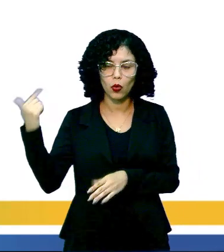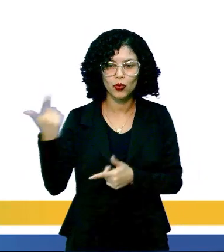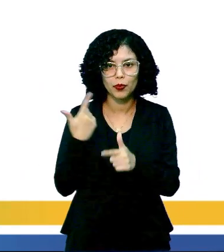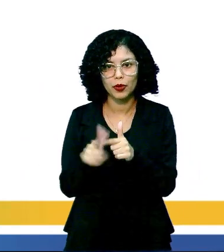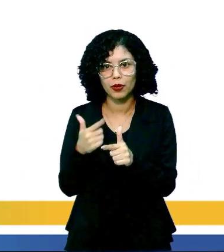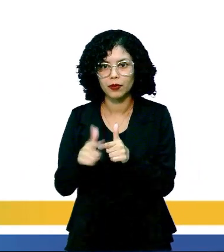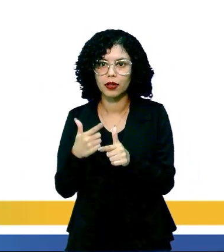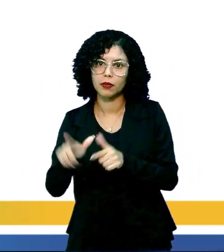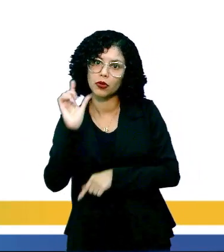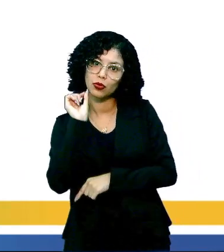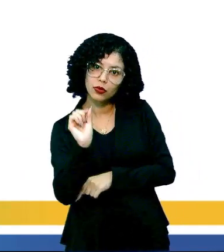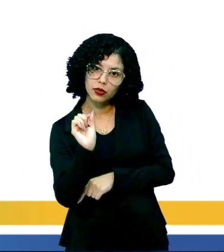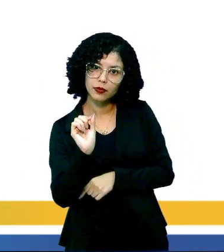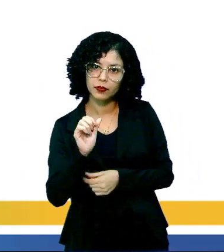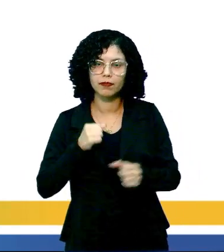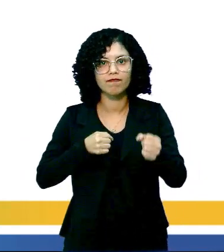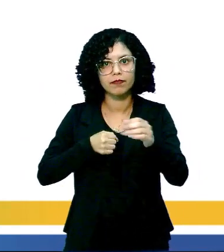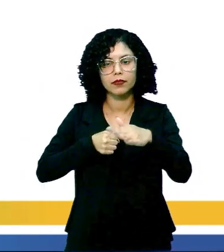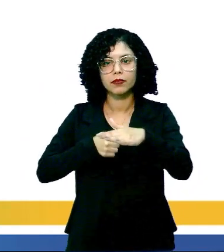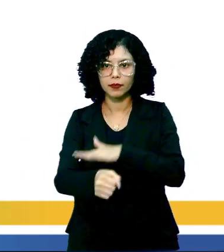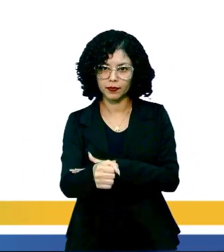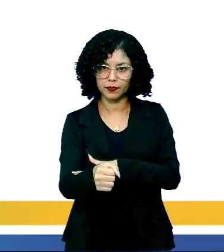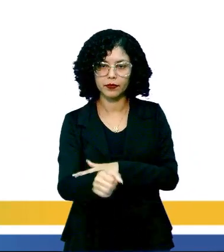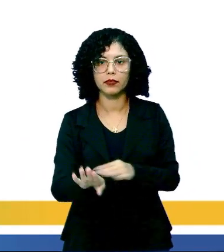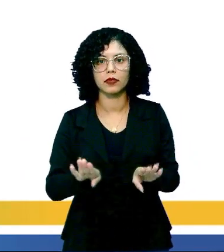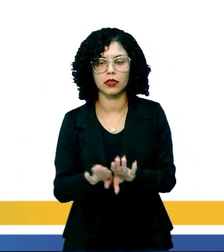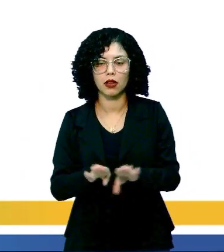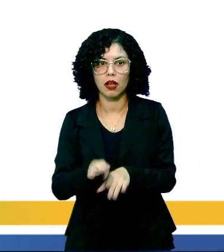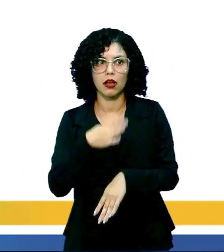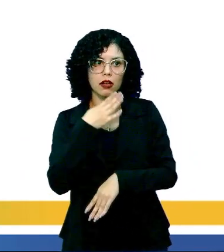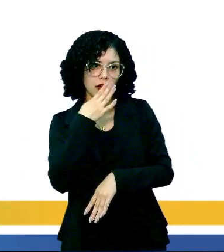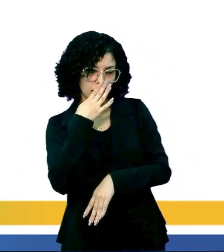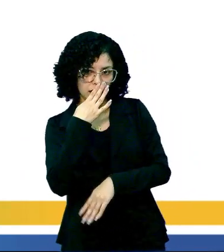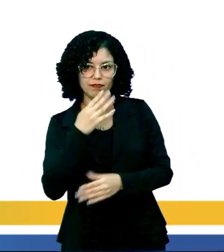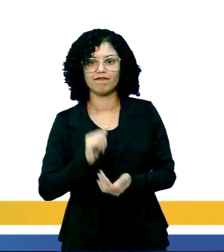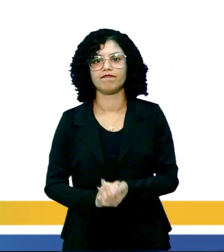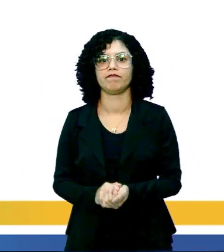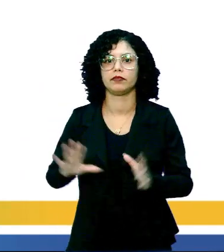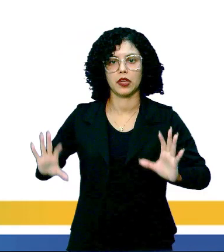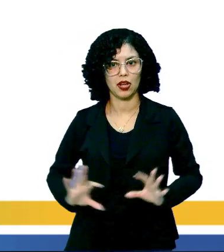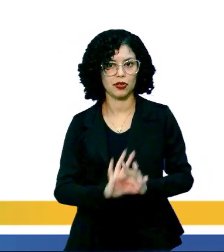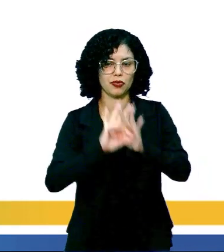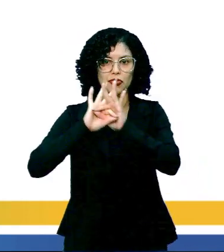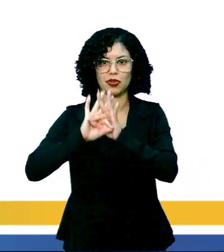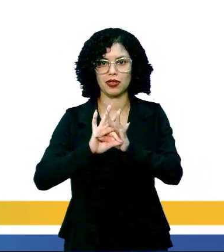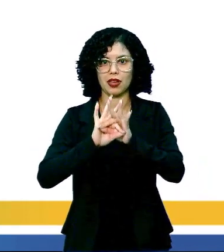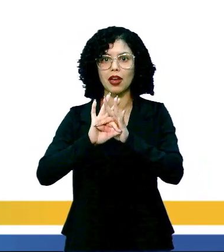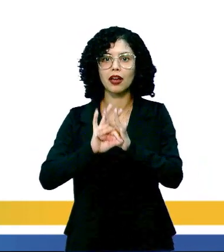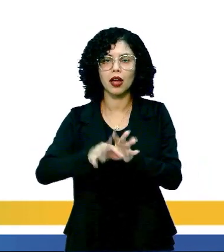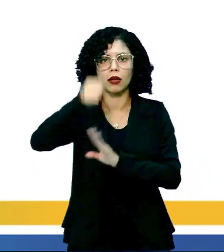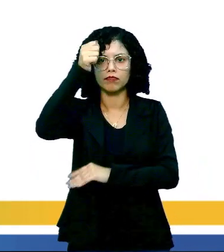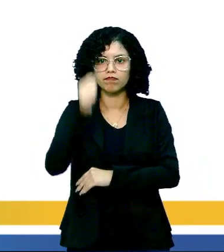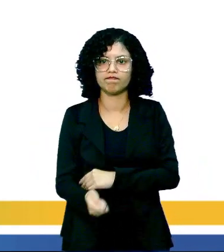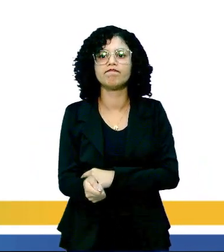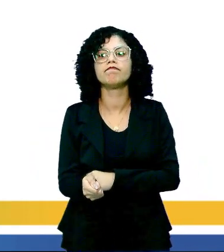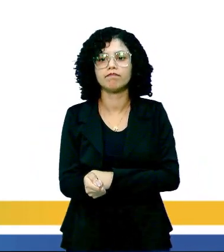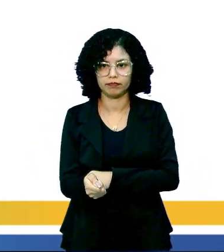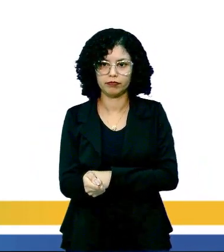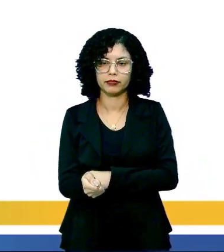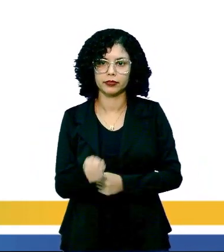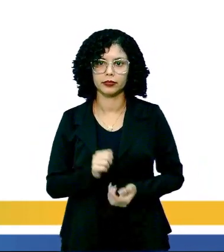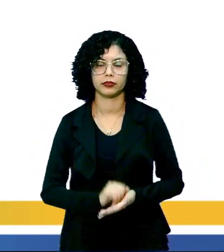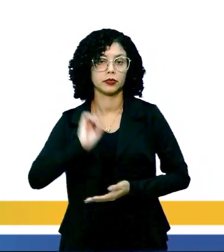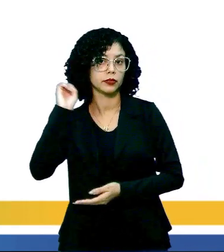outro problema que são a corrupção e escândalos associados aí, atrelados à ditadura